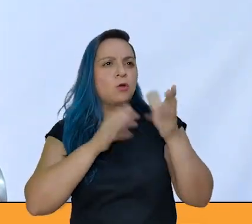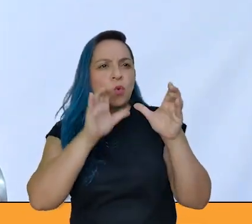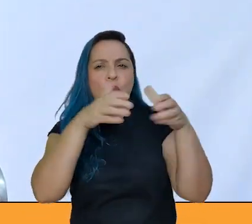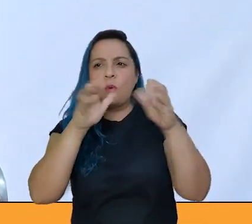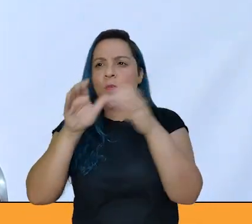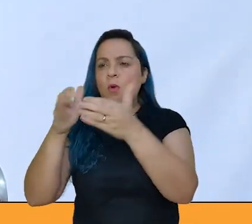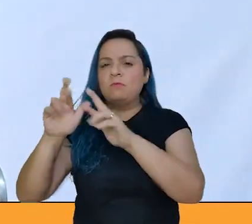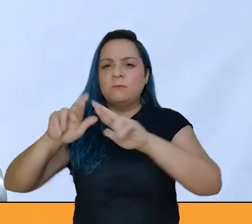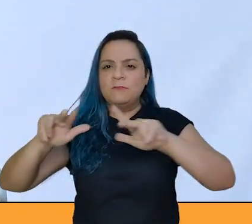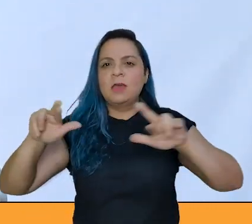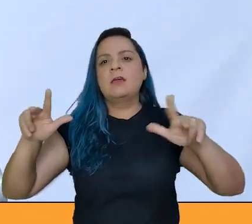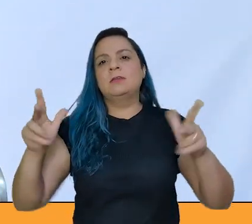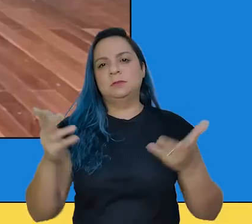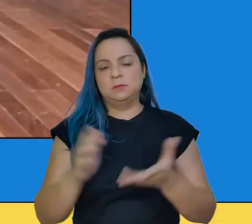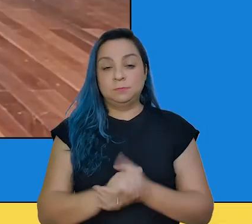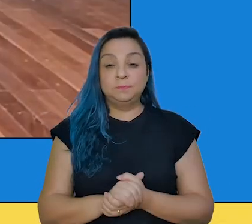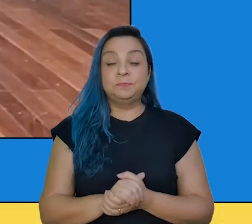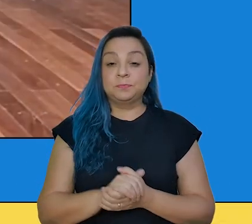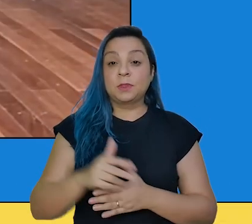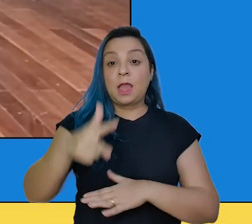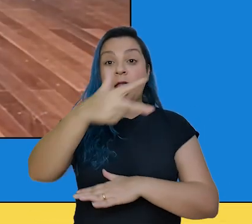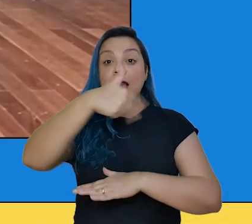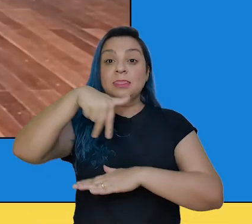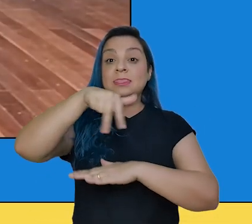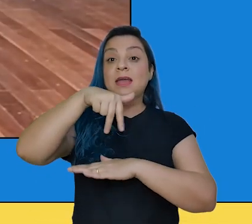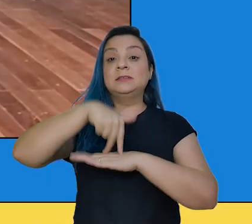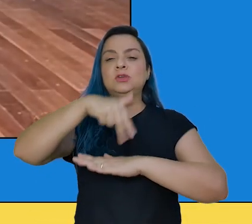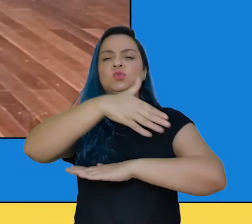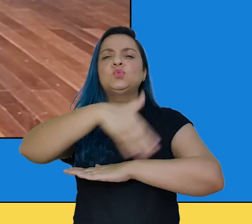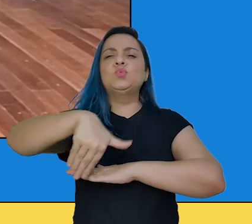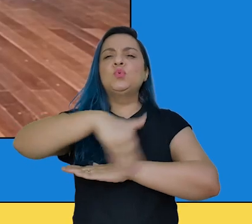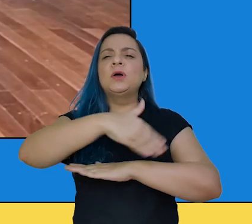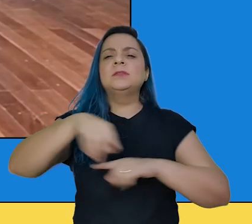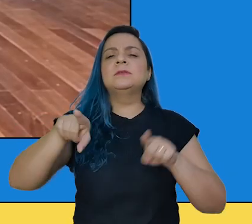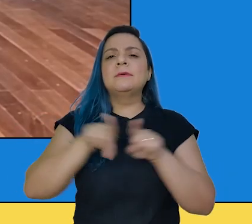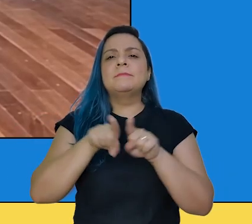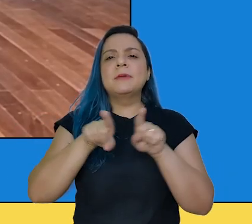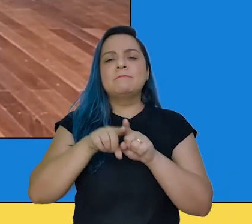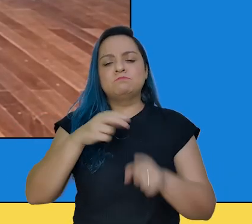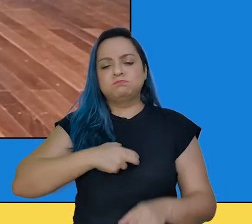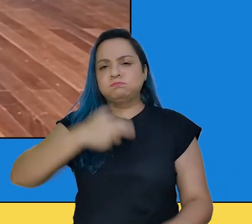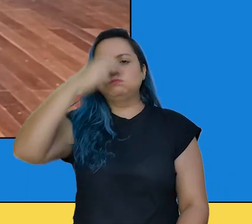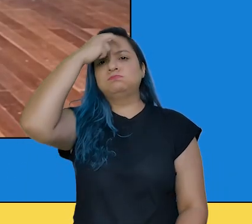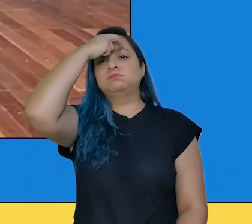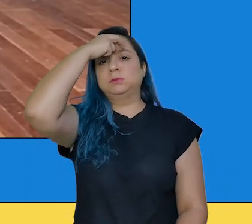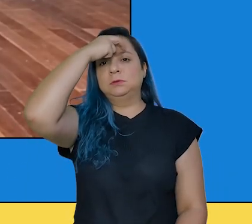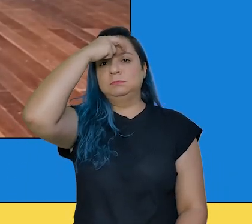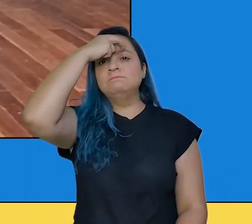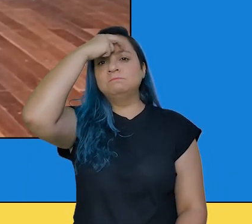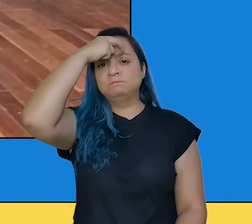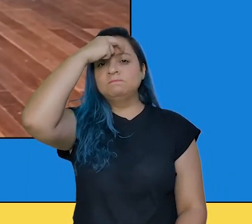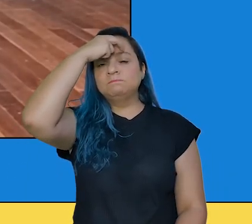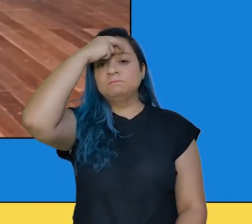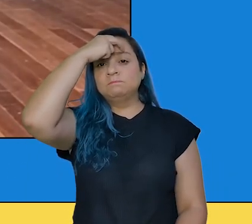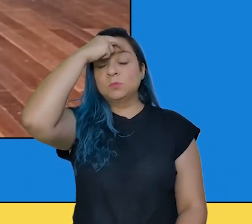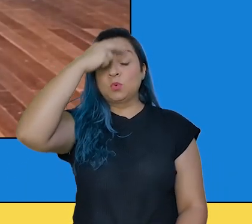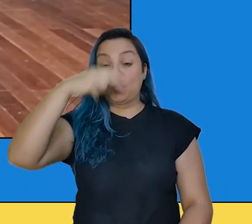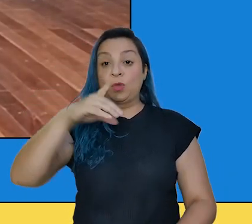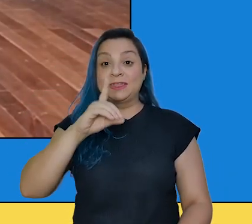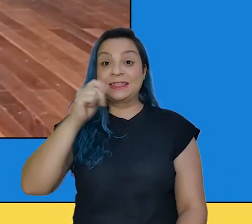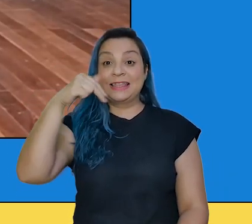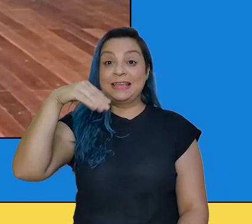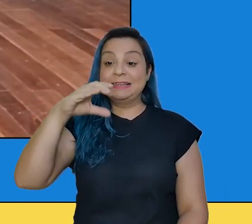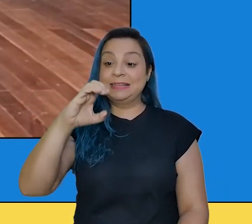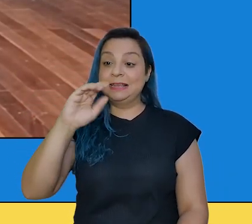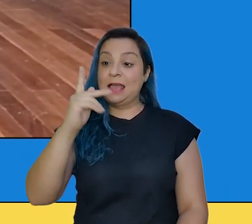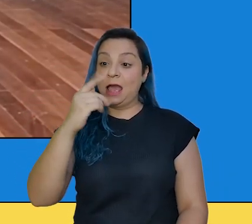de pessoas e tudo mais, assim. A dança de rua, ela também Em um me trouxe estúdio, essa Gustav consciência. dança. O dancehall, que é um